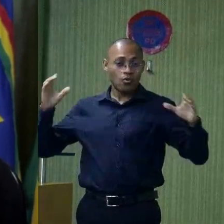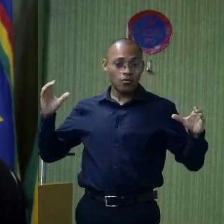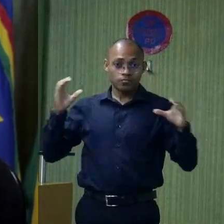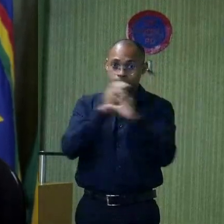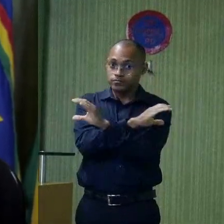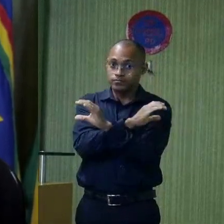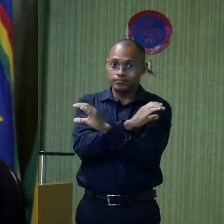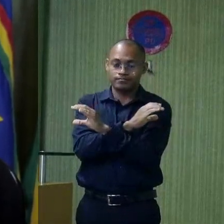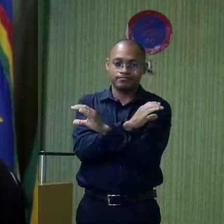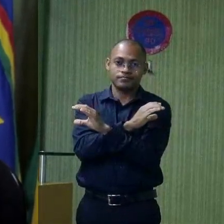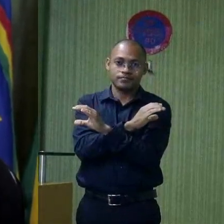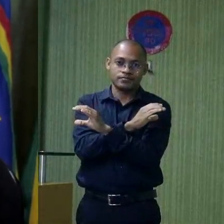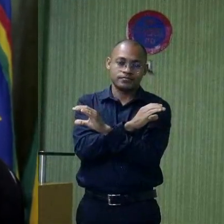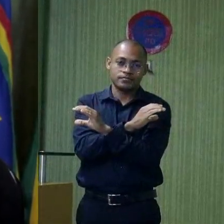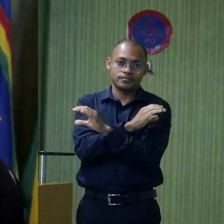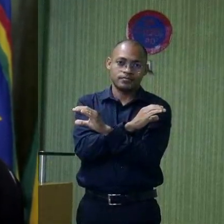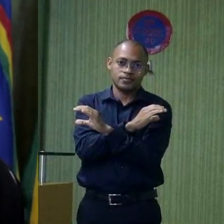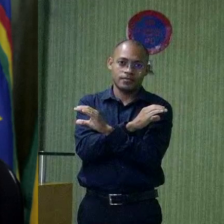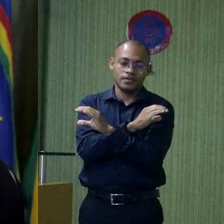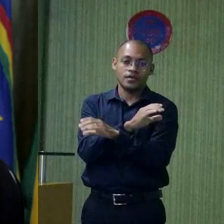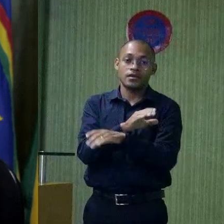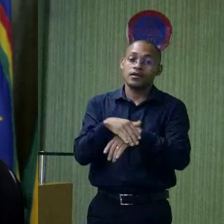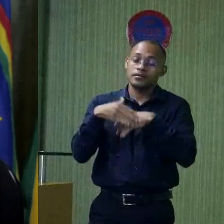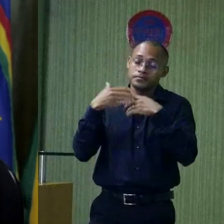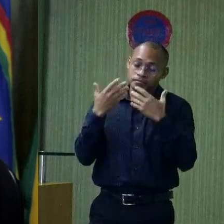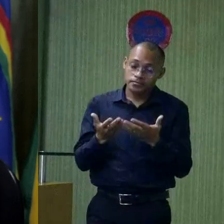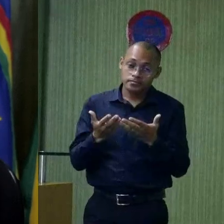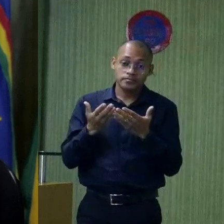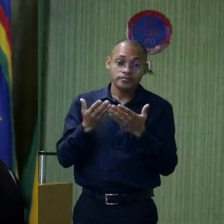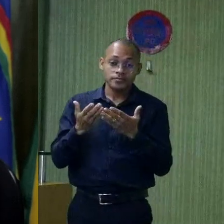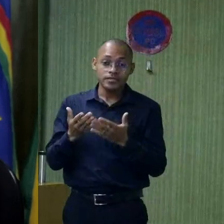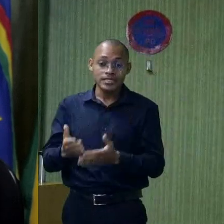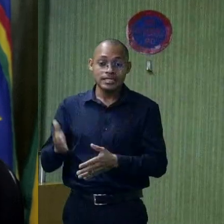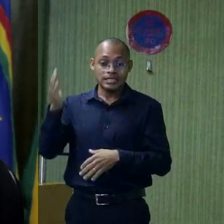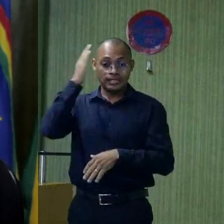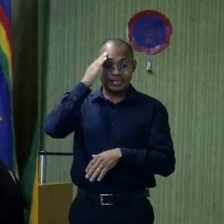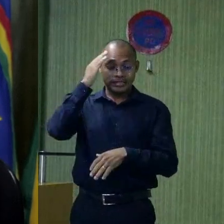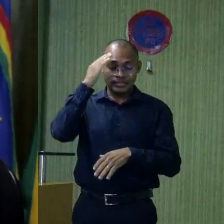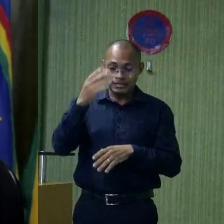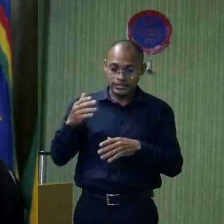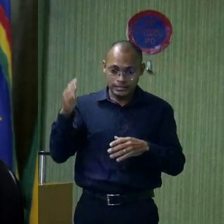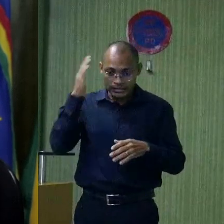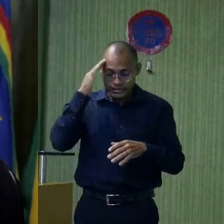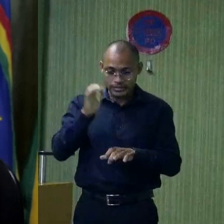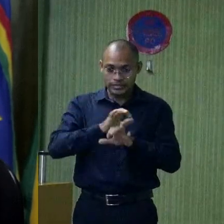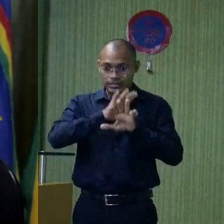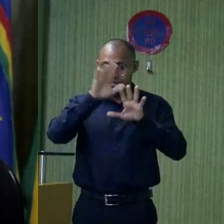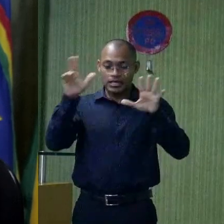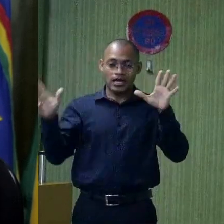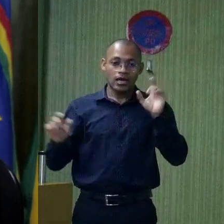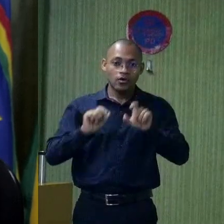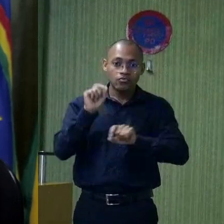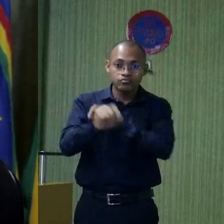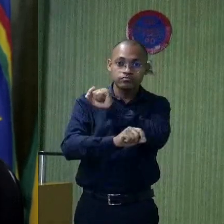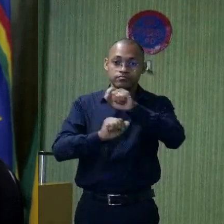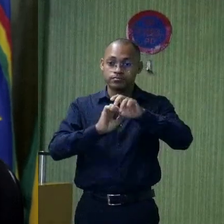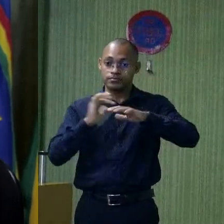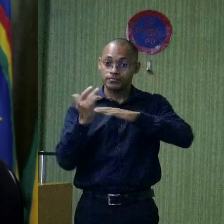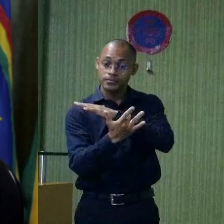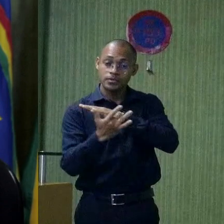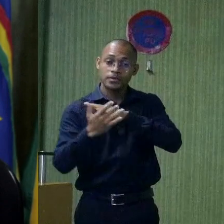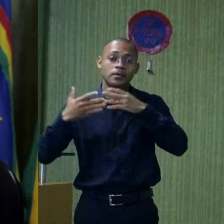mas assim não tá com cérebro ainda totalmente formado para resistir às questões da rede social principalmente porque assim